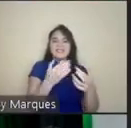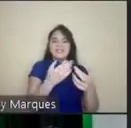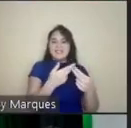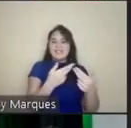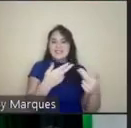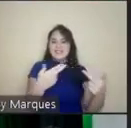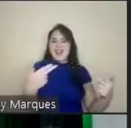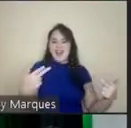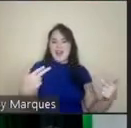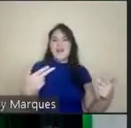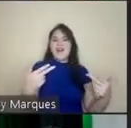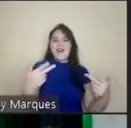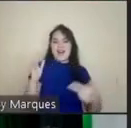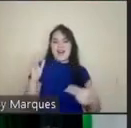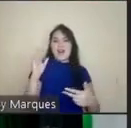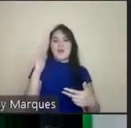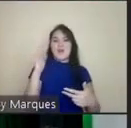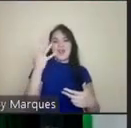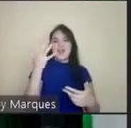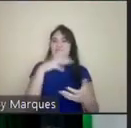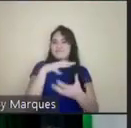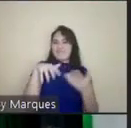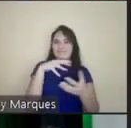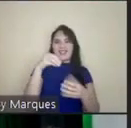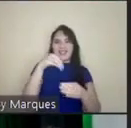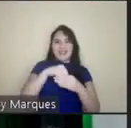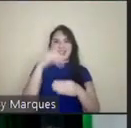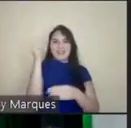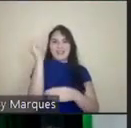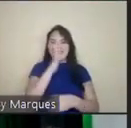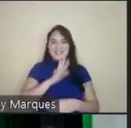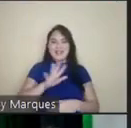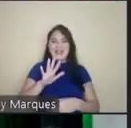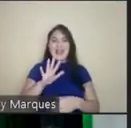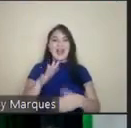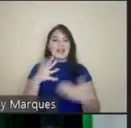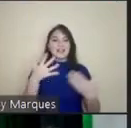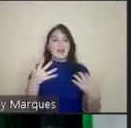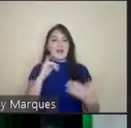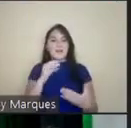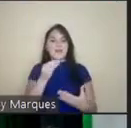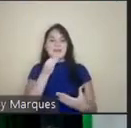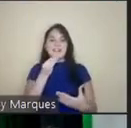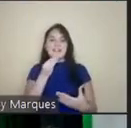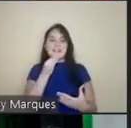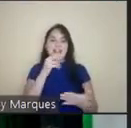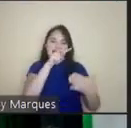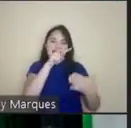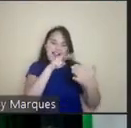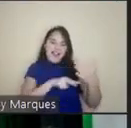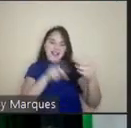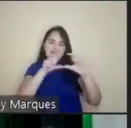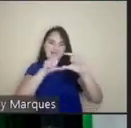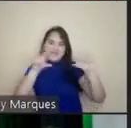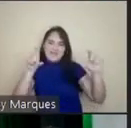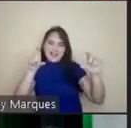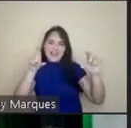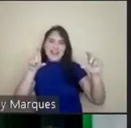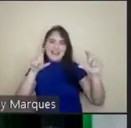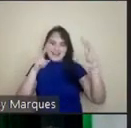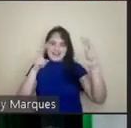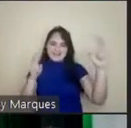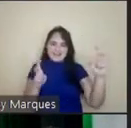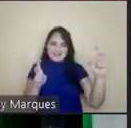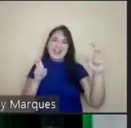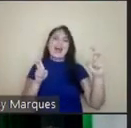que existem no nosso país, né? E eu vou aproveitar e já sair lendo um trecho aqui, já para deixar, para a gente inaugurar